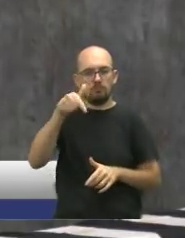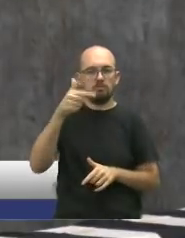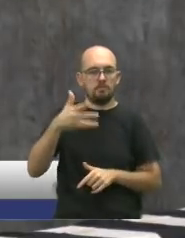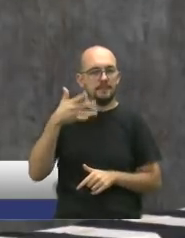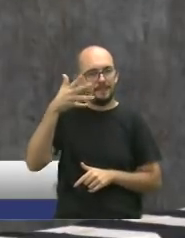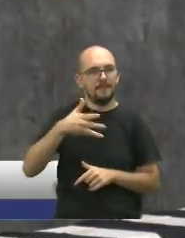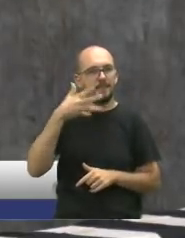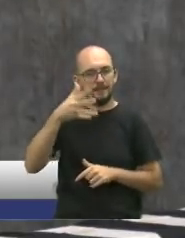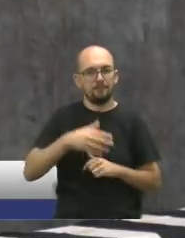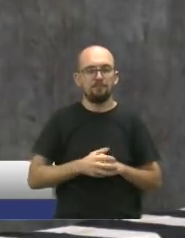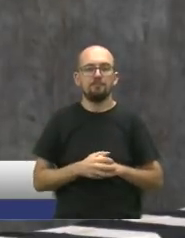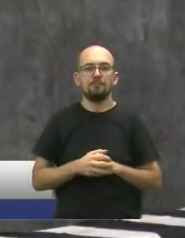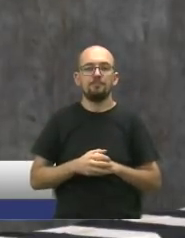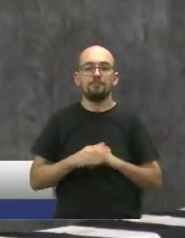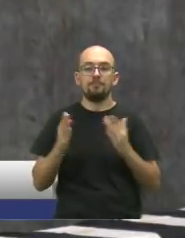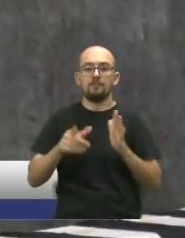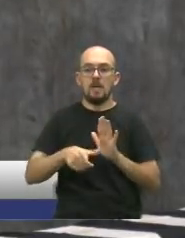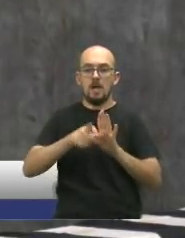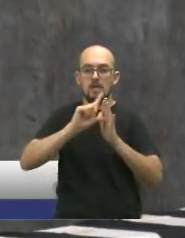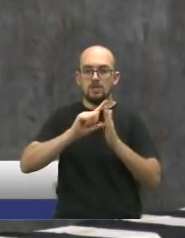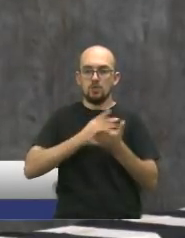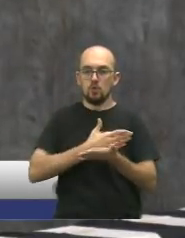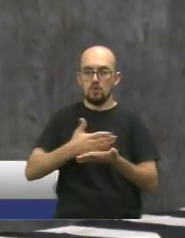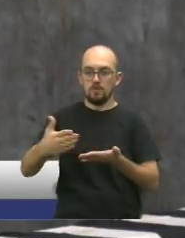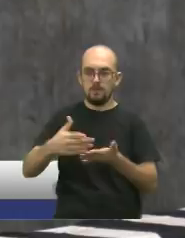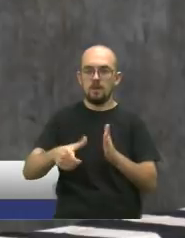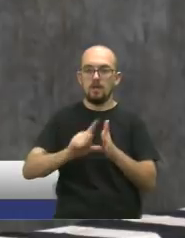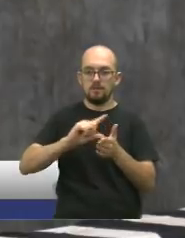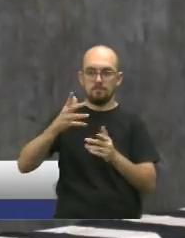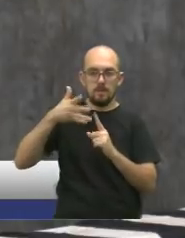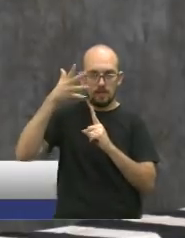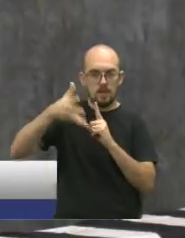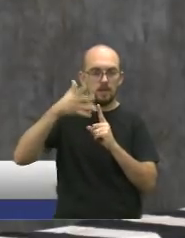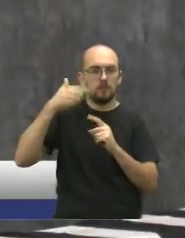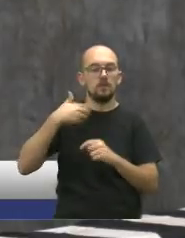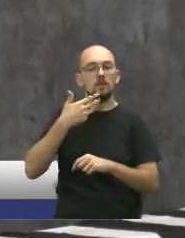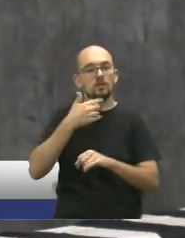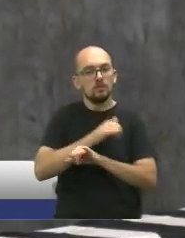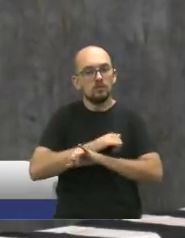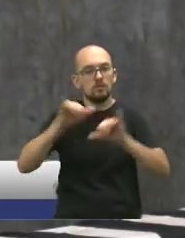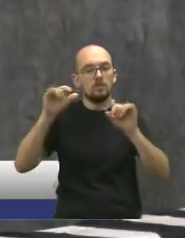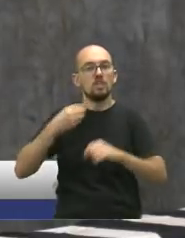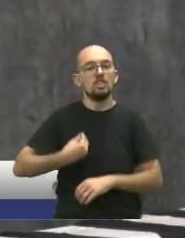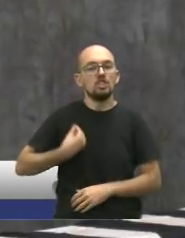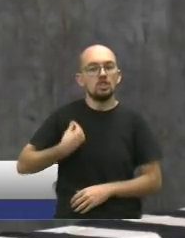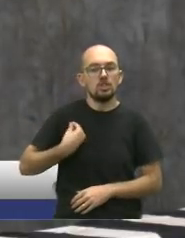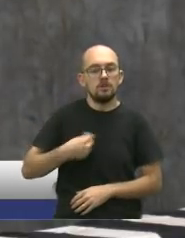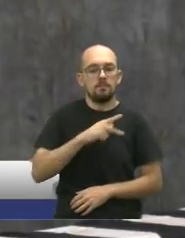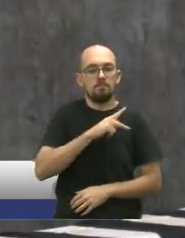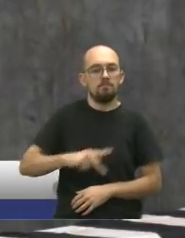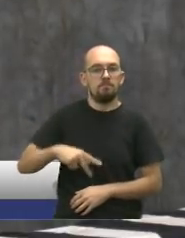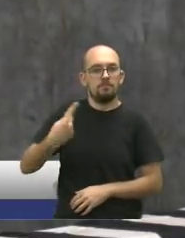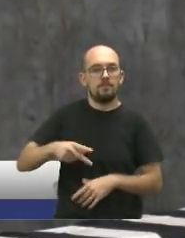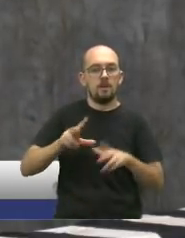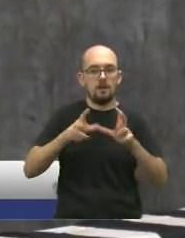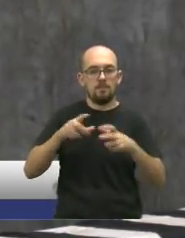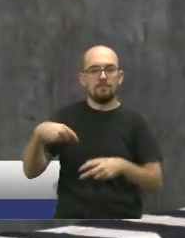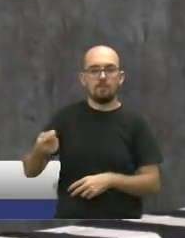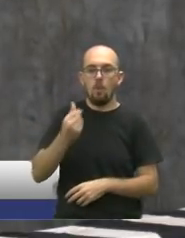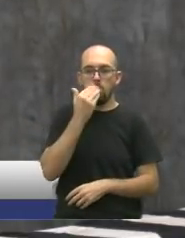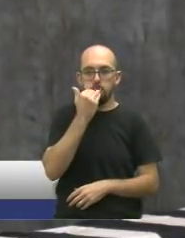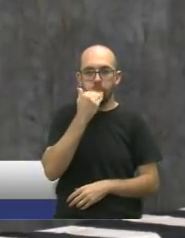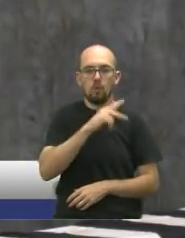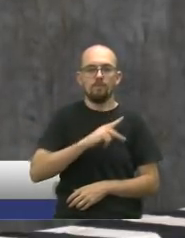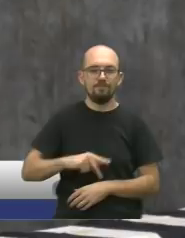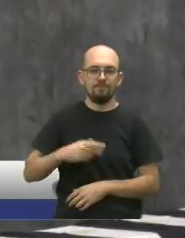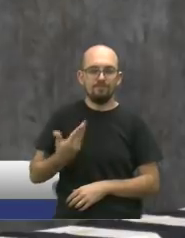palestra. Antes de nós iniciarmos, então, a palestra, eu quero destacar aqui a presença do presidente da Câmara, o vereador José Carlos